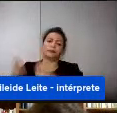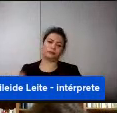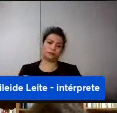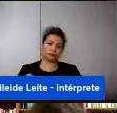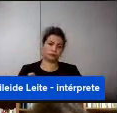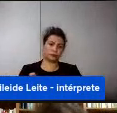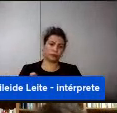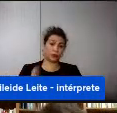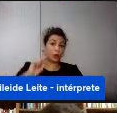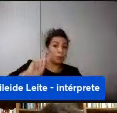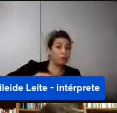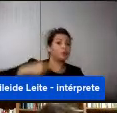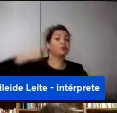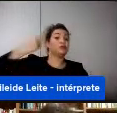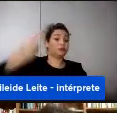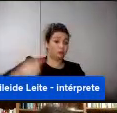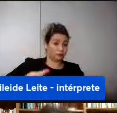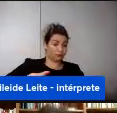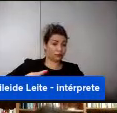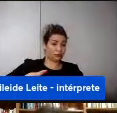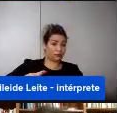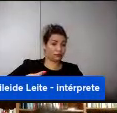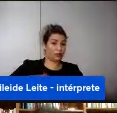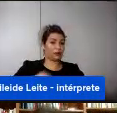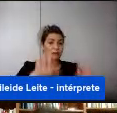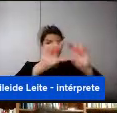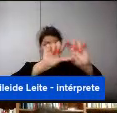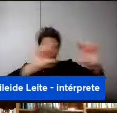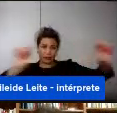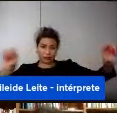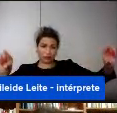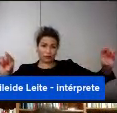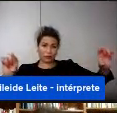O posterior, né, lá na equação